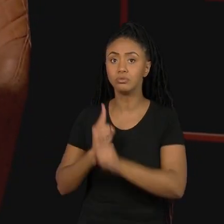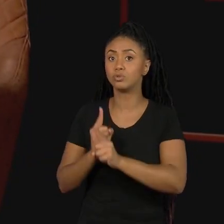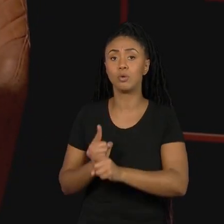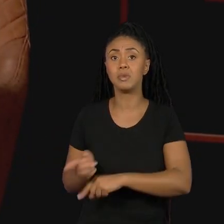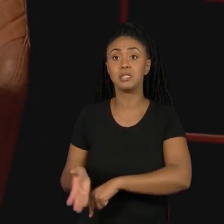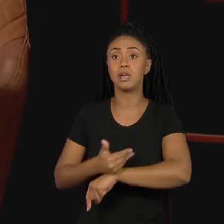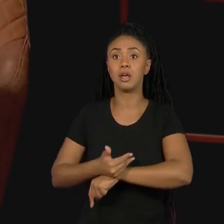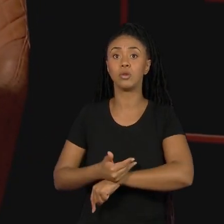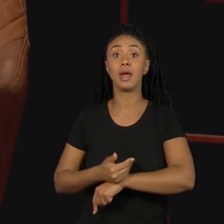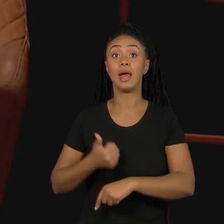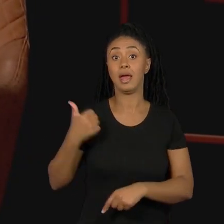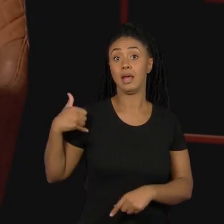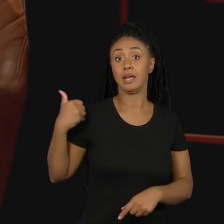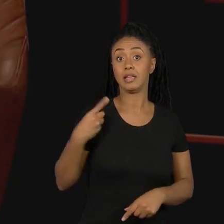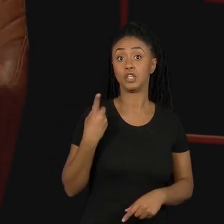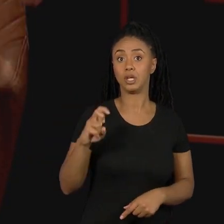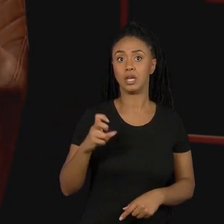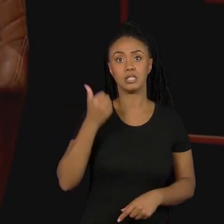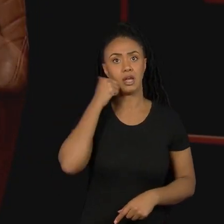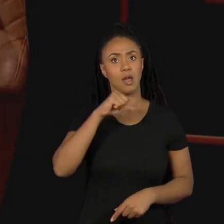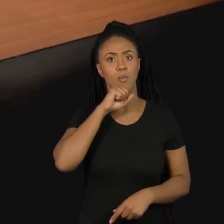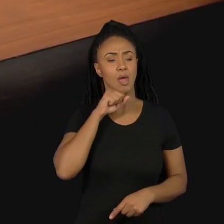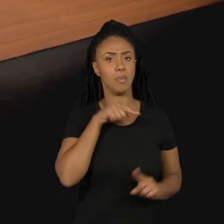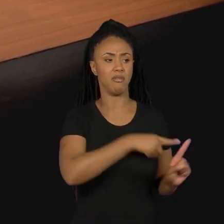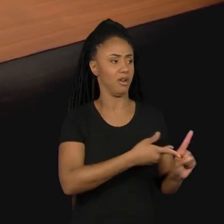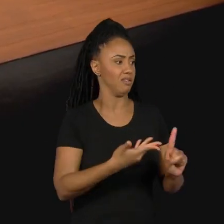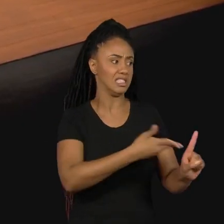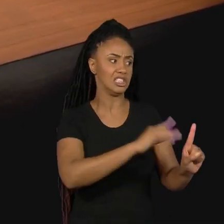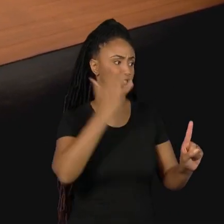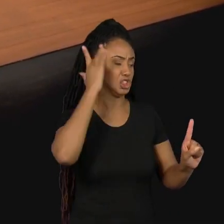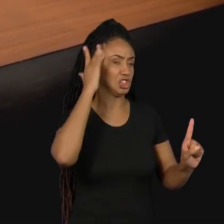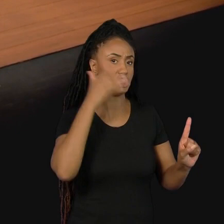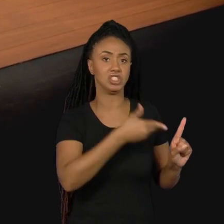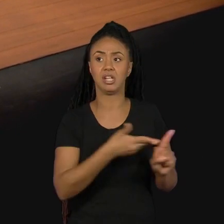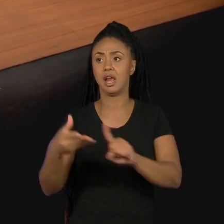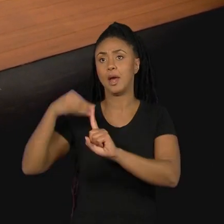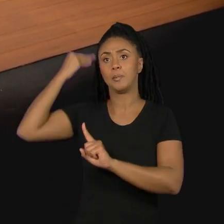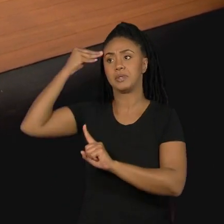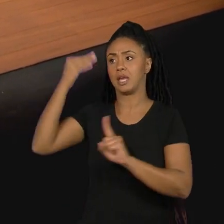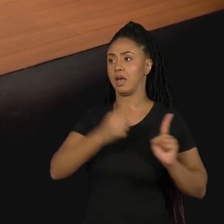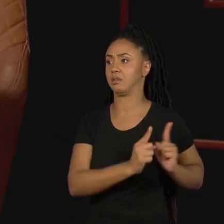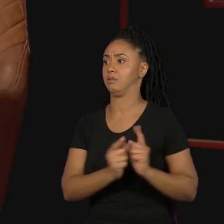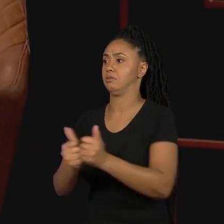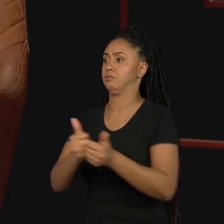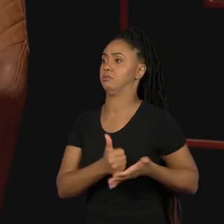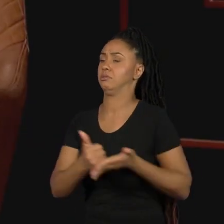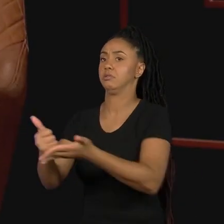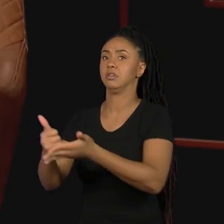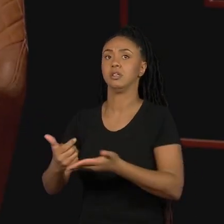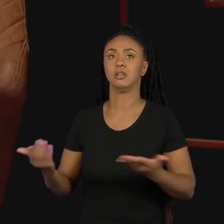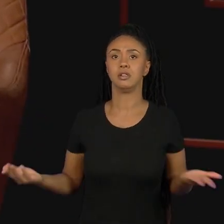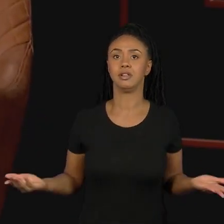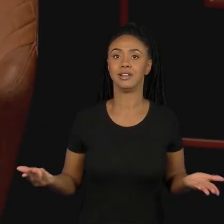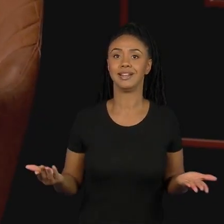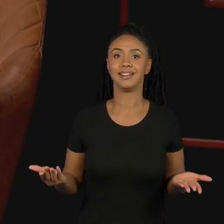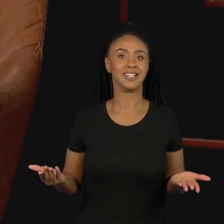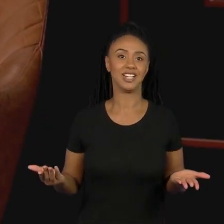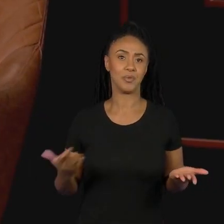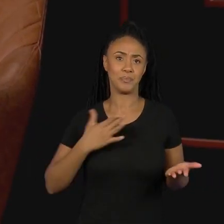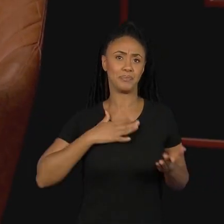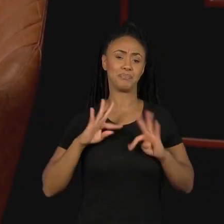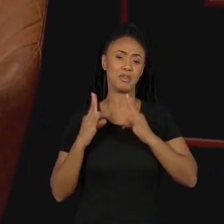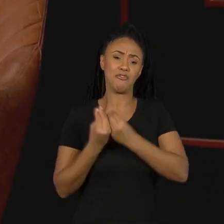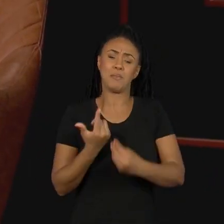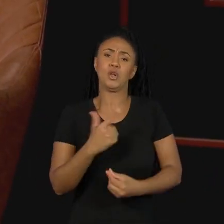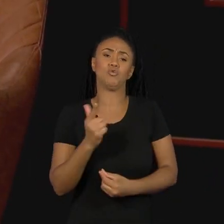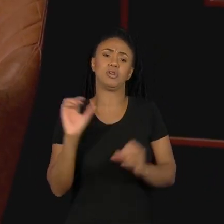Aos 15, minha mãe me levava no psiquiatra. Esse cara pirou, fala em museu, galeria. Porque não tinha na família nada